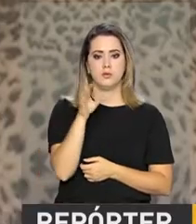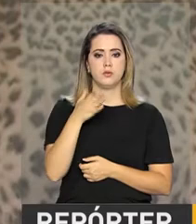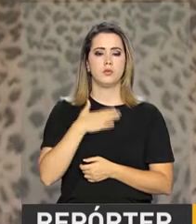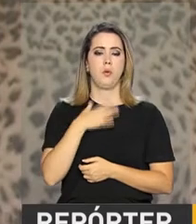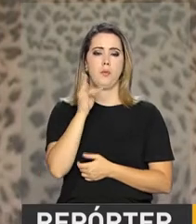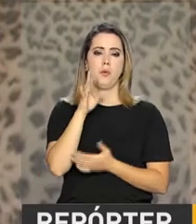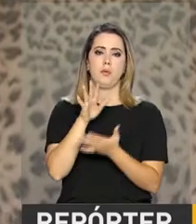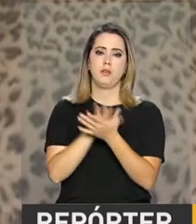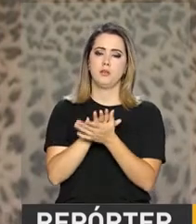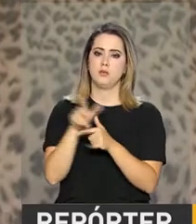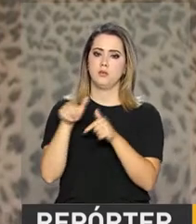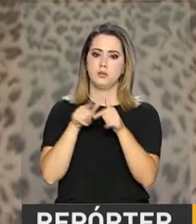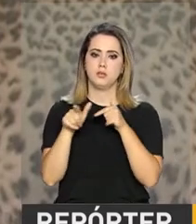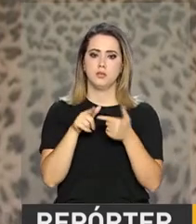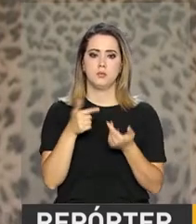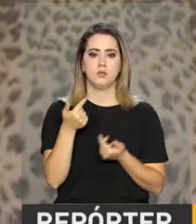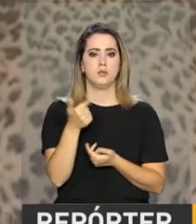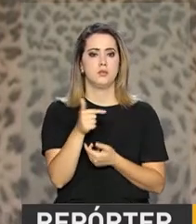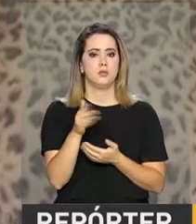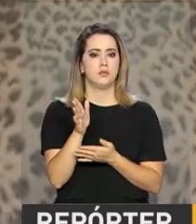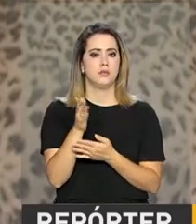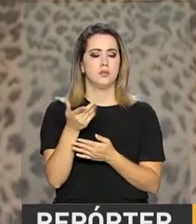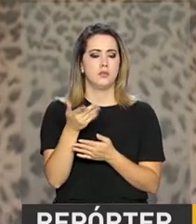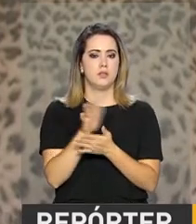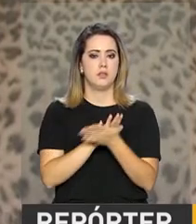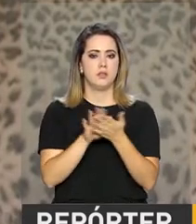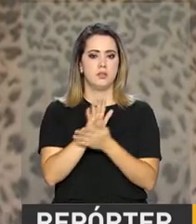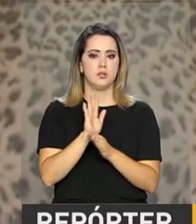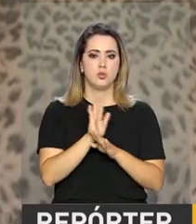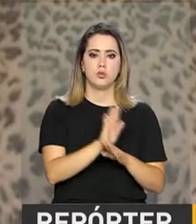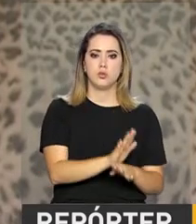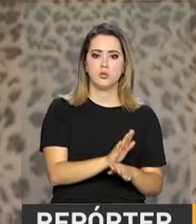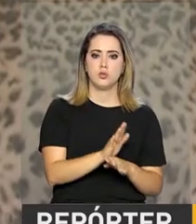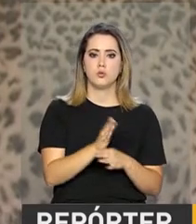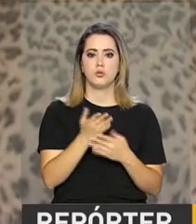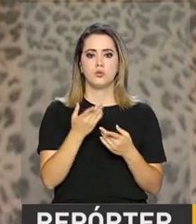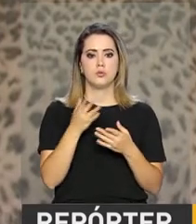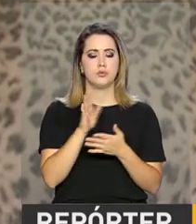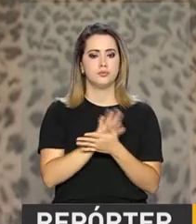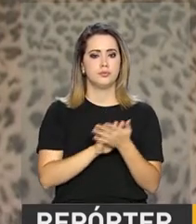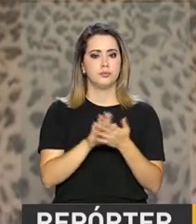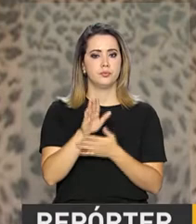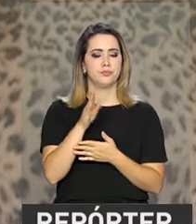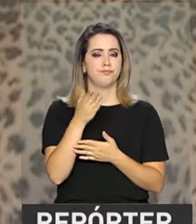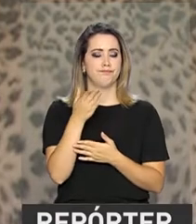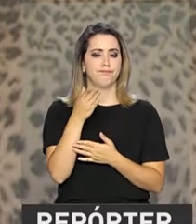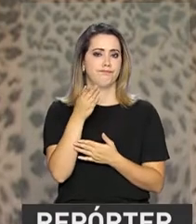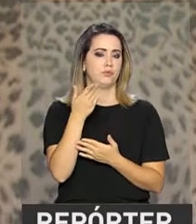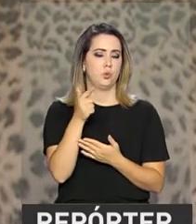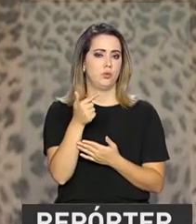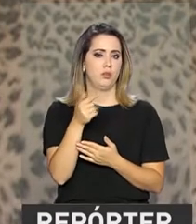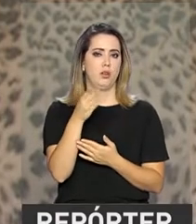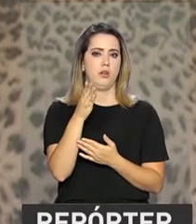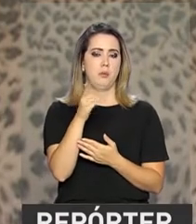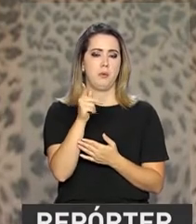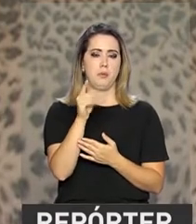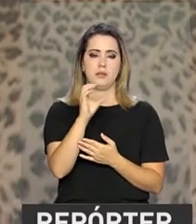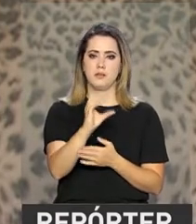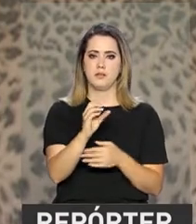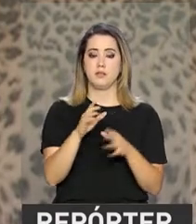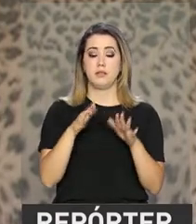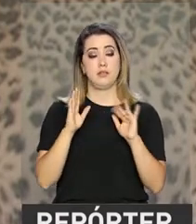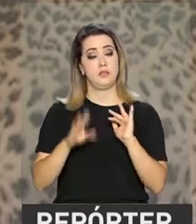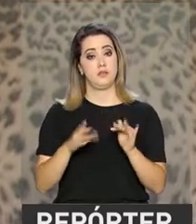trabalha não recebemos nenhum outro tipo de renda benefício e quando os todas as crianças não